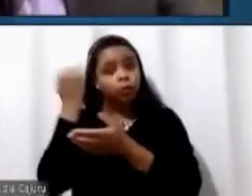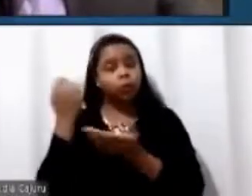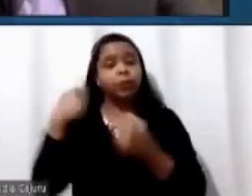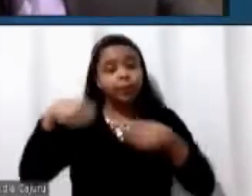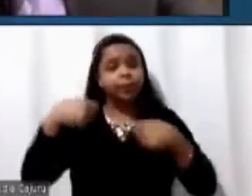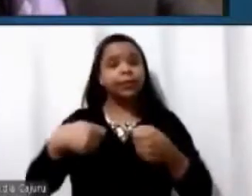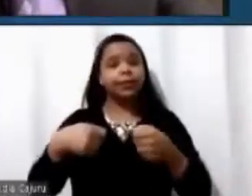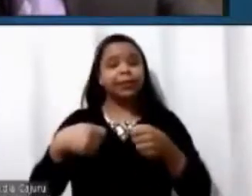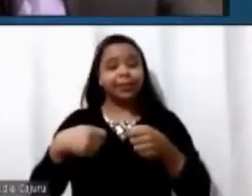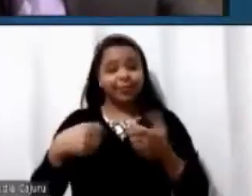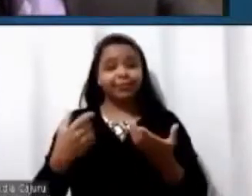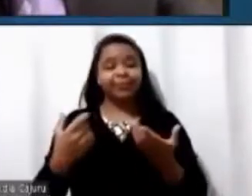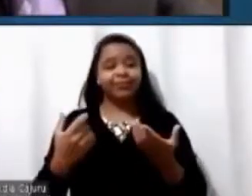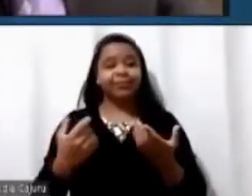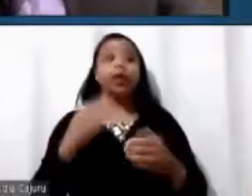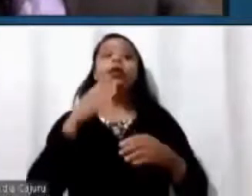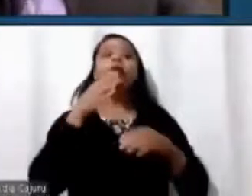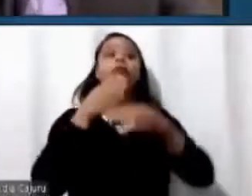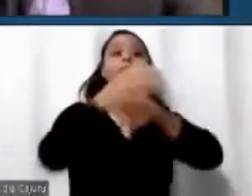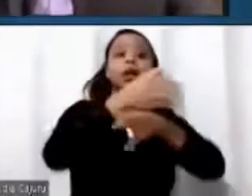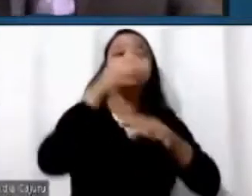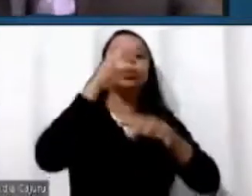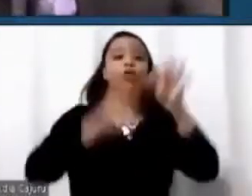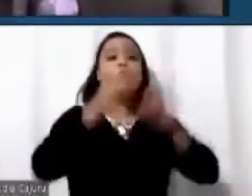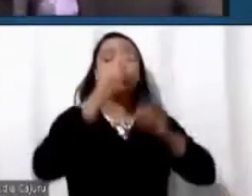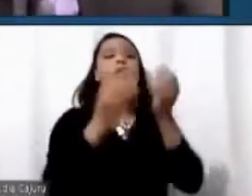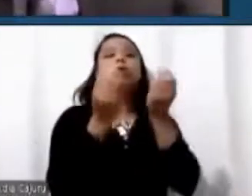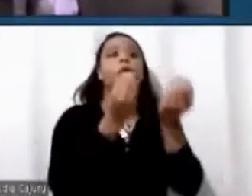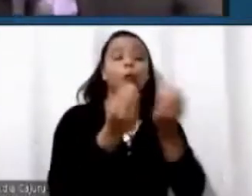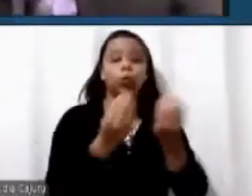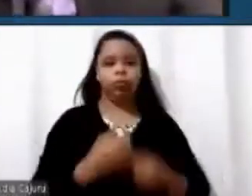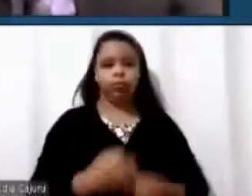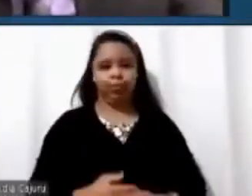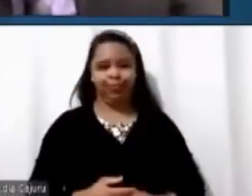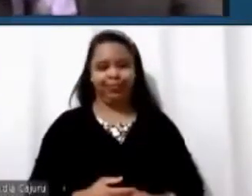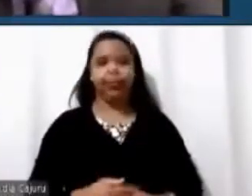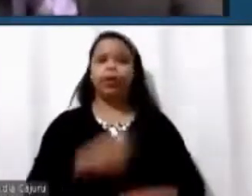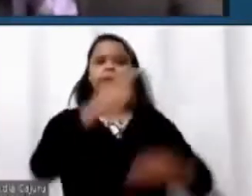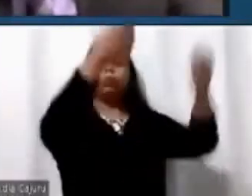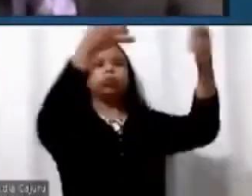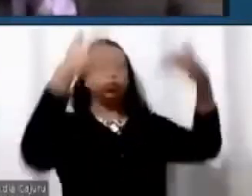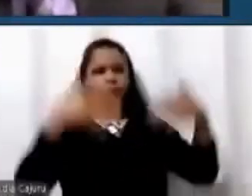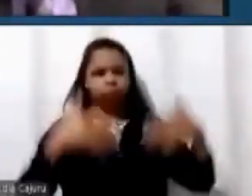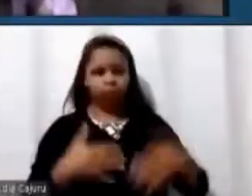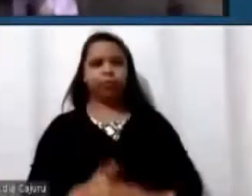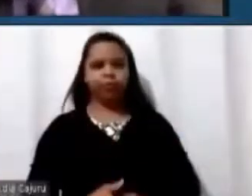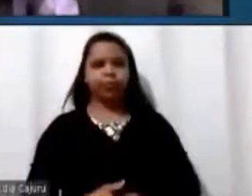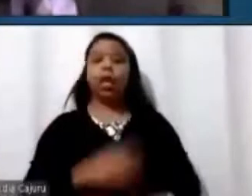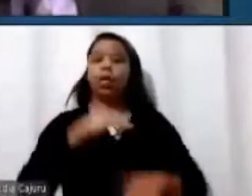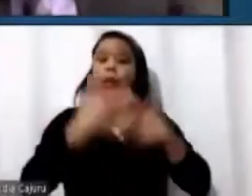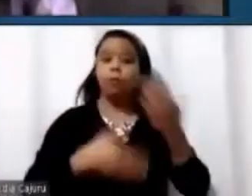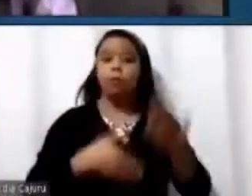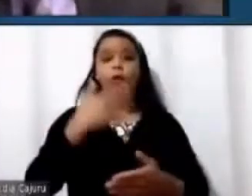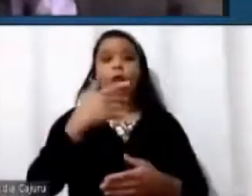fundamentos. E aí ele fundamenta, ele motiva. Isso é constitucional, isso tem que ter. Se não tiver, a decisão é nula. Portanto,